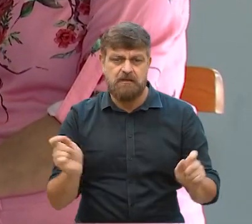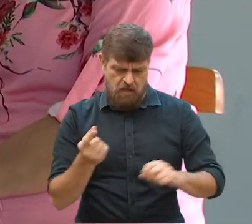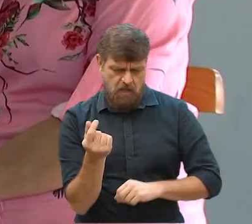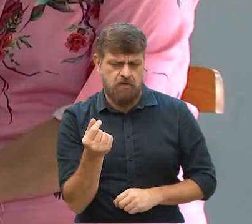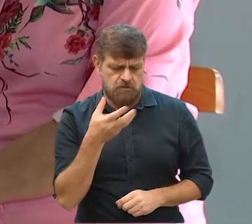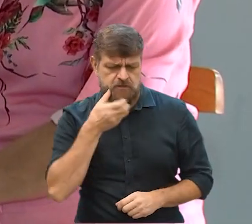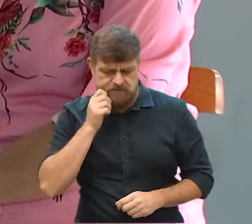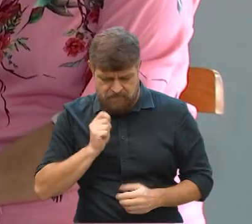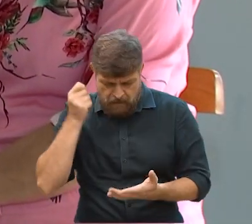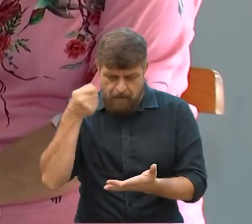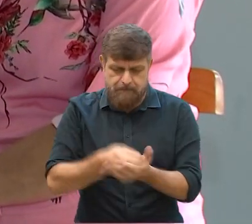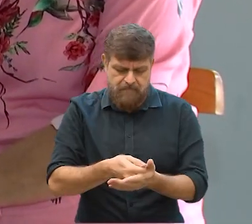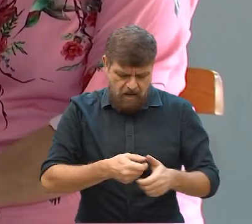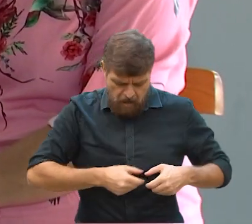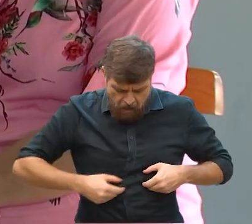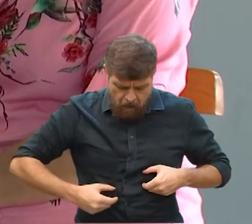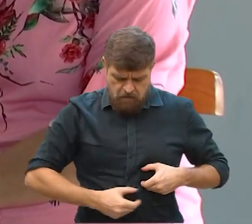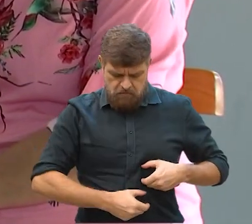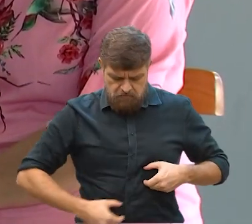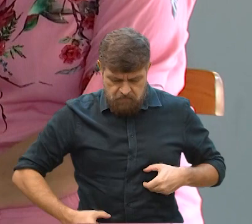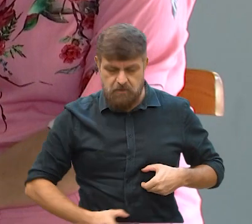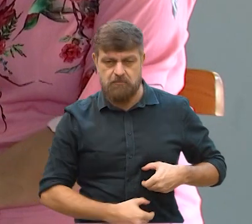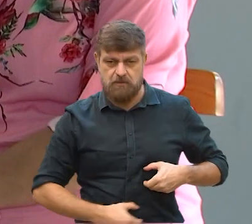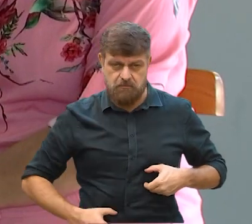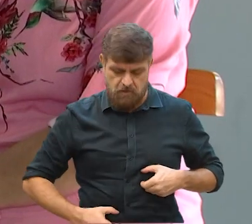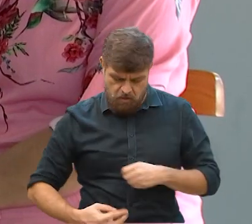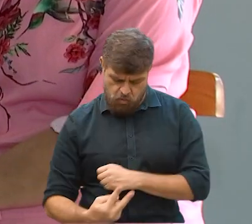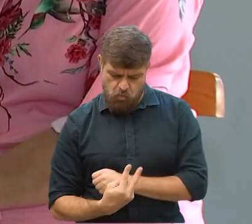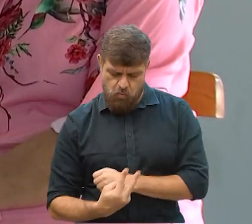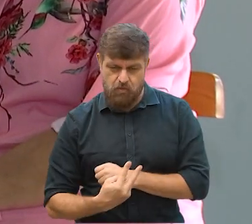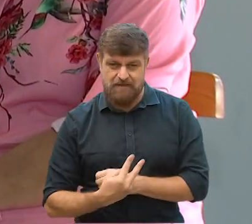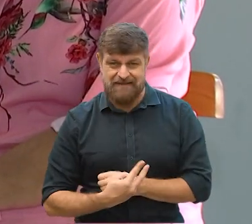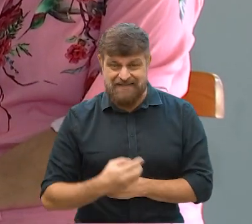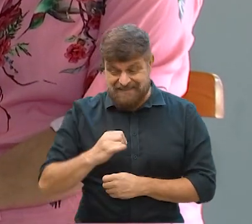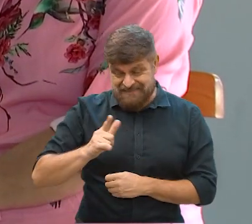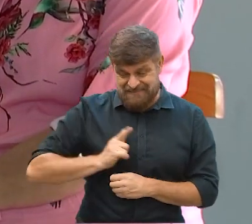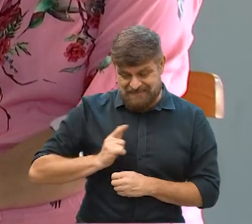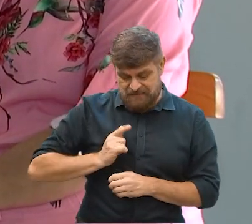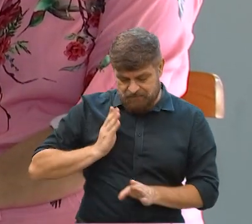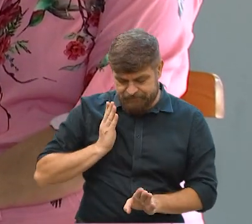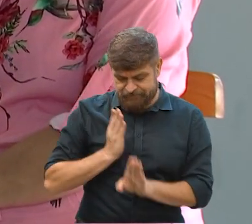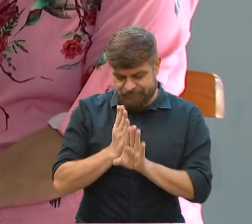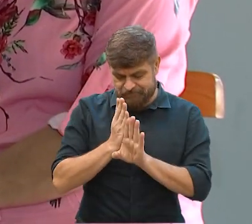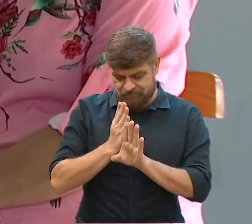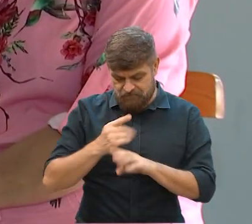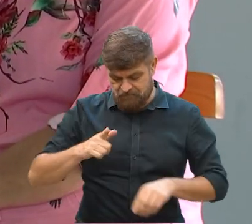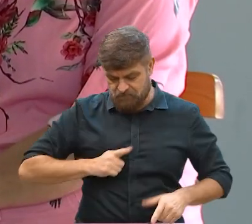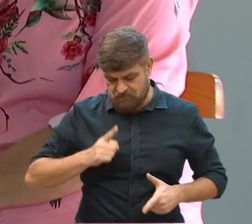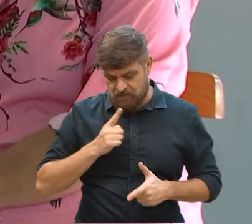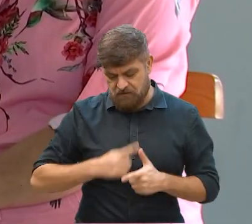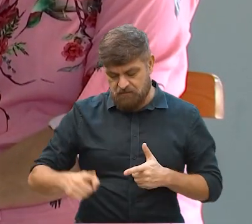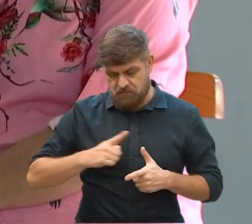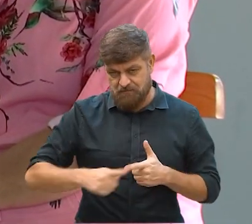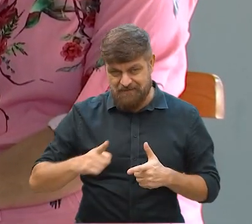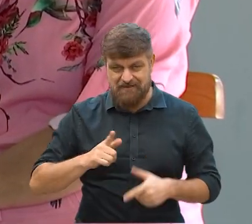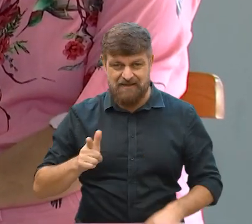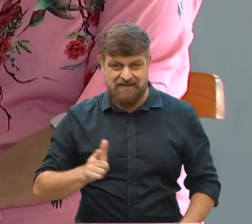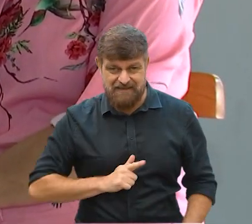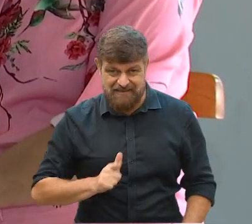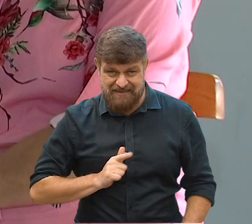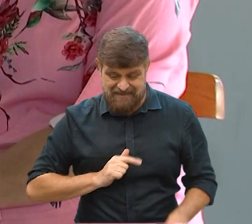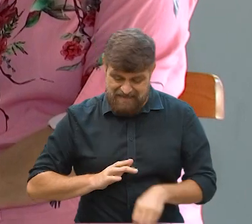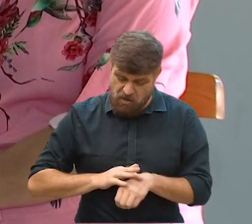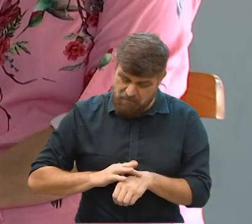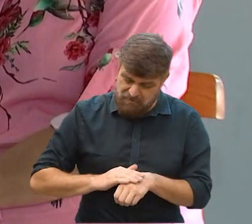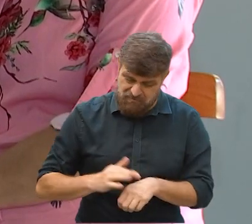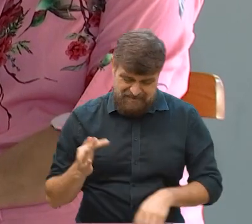longo a saúde do intestino. Vale o investimento. Se tiver alguma alteração, se tiver algum pólipo, se tiver